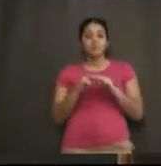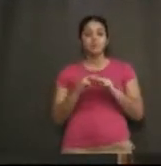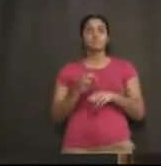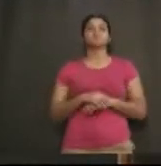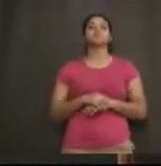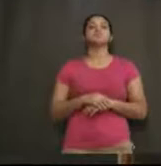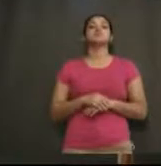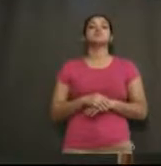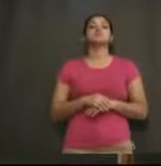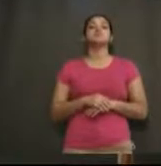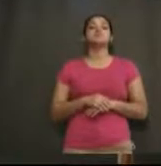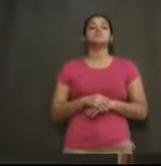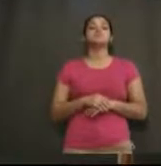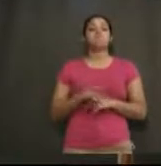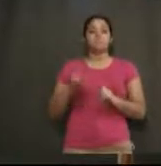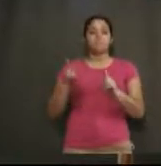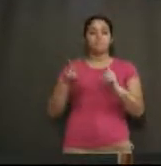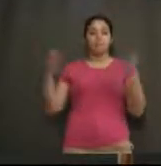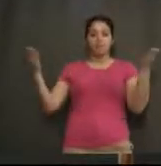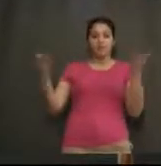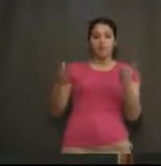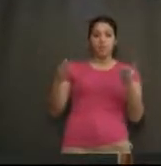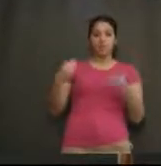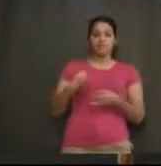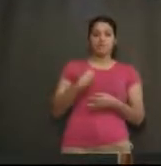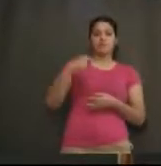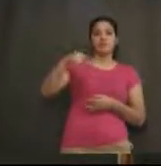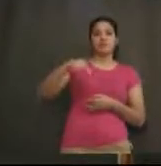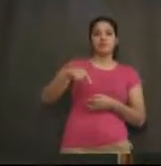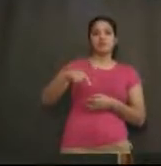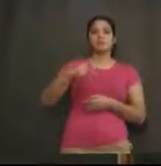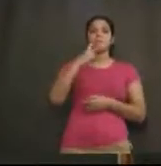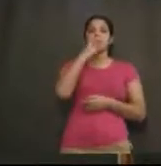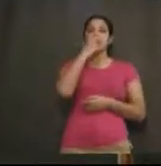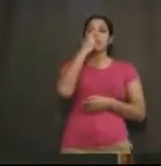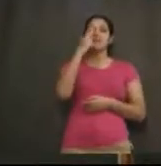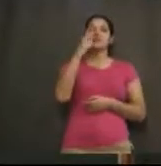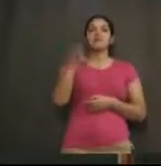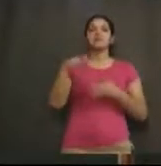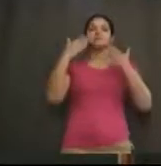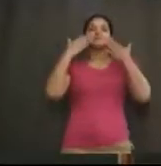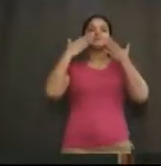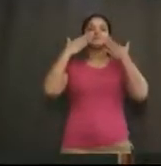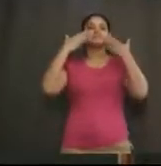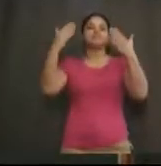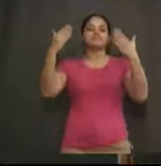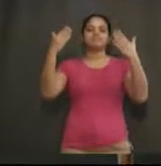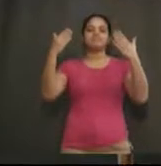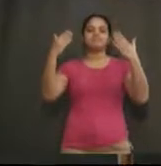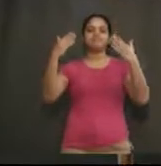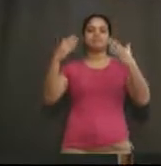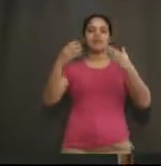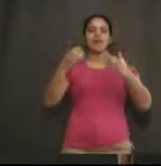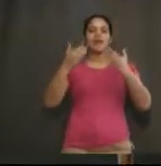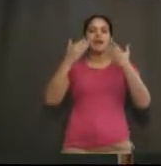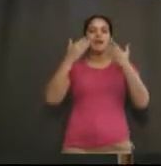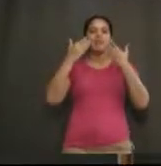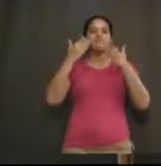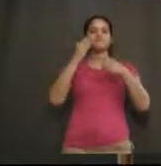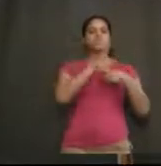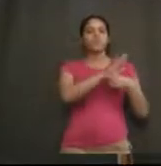nesse prisma, olhando por esse prisma, nós estamos aqui num ato de rebeldia, num ato de amor.